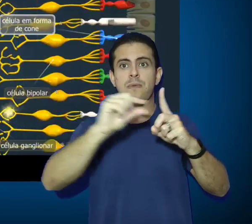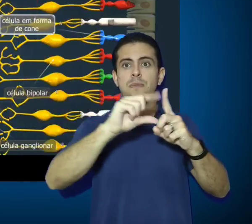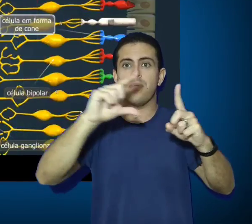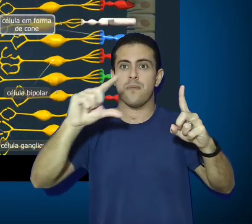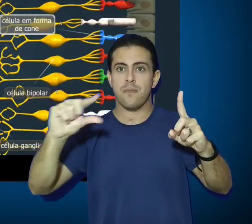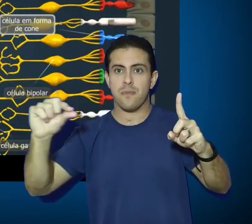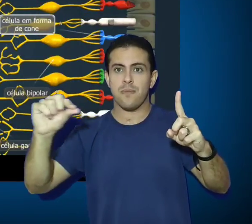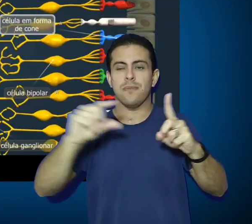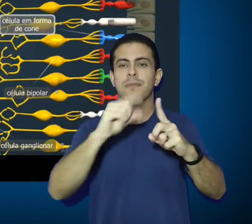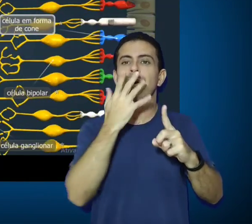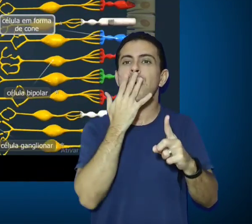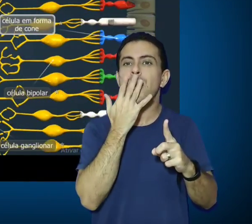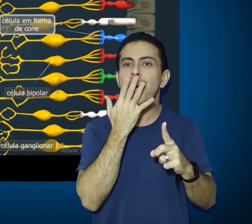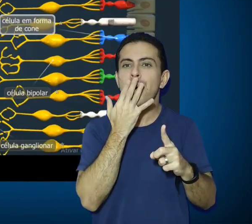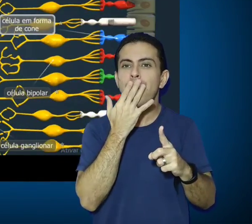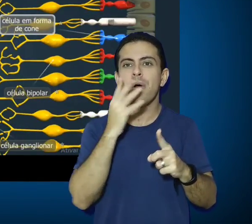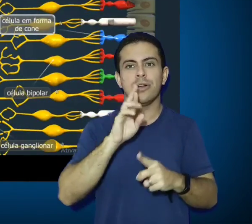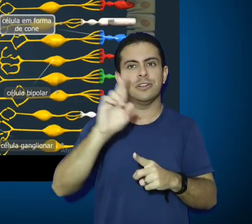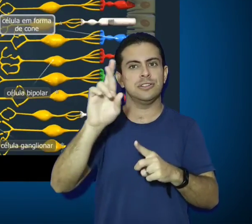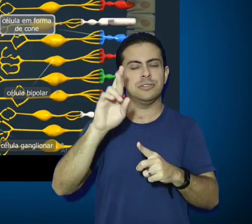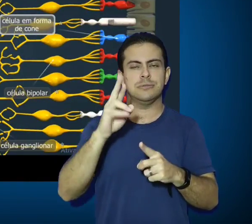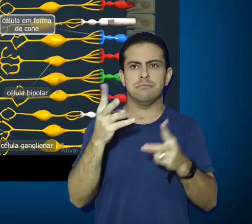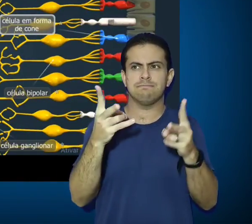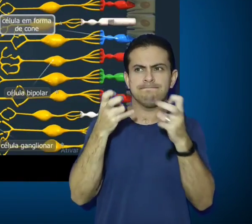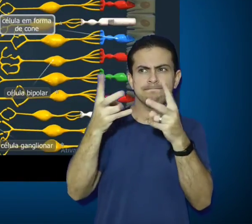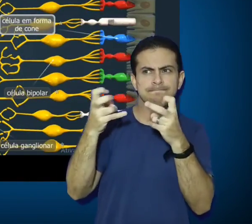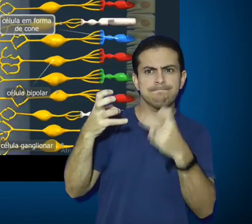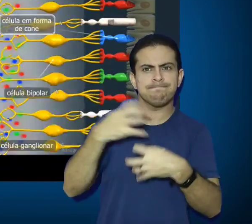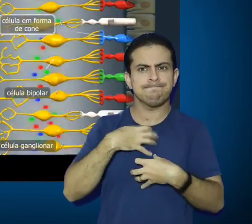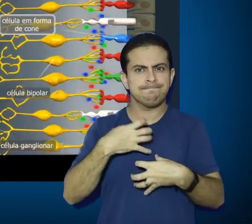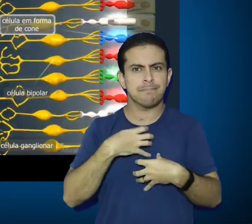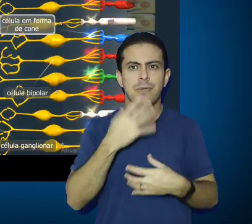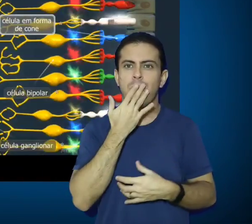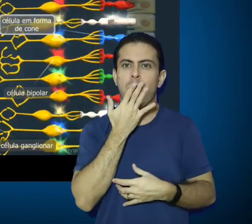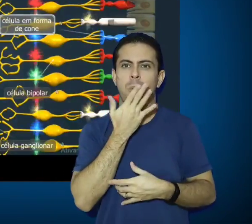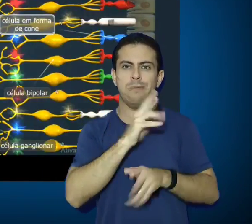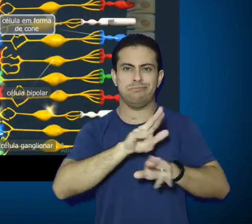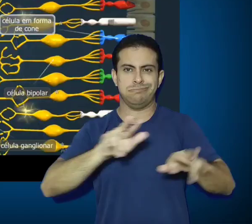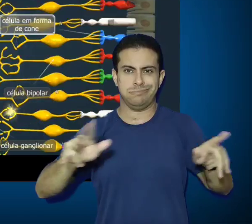responsáveis pela percepção das cores.